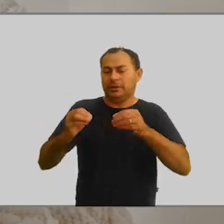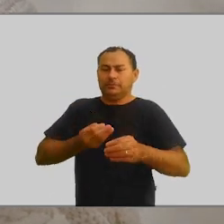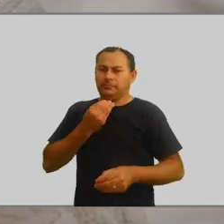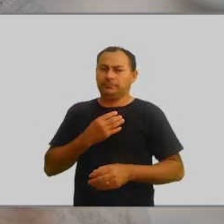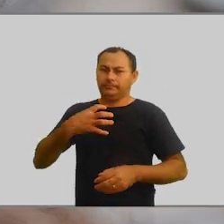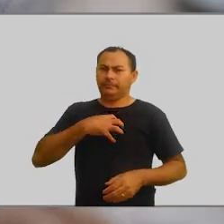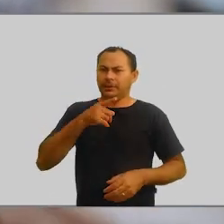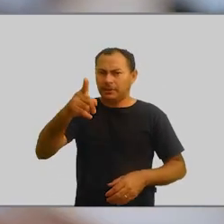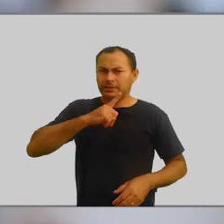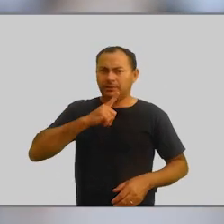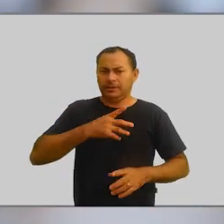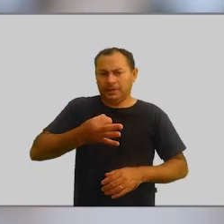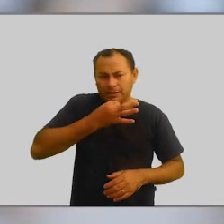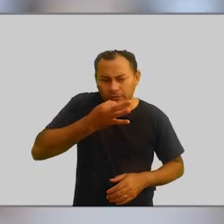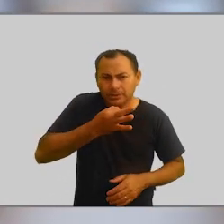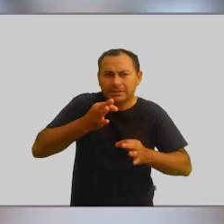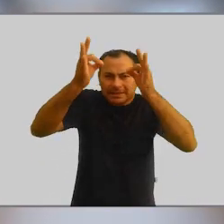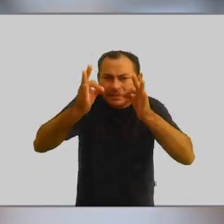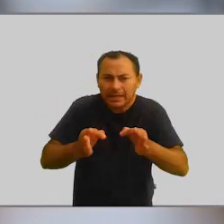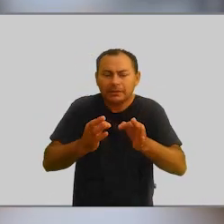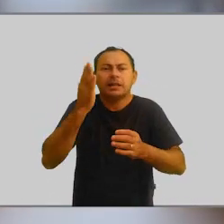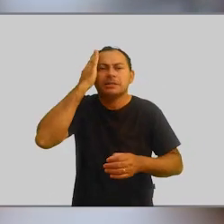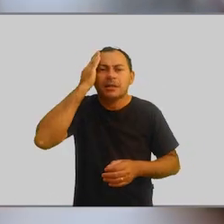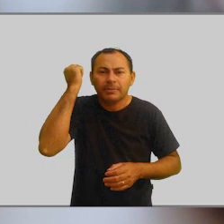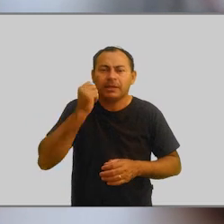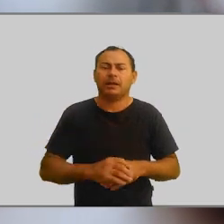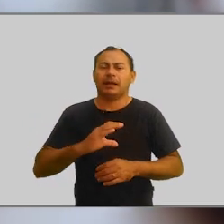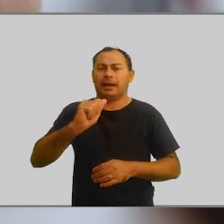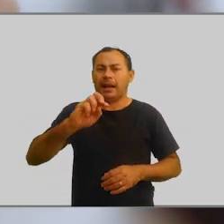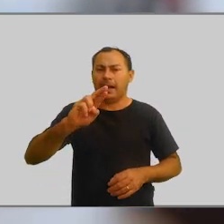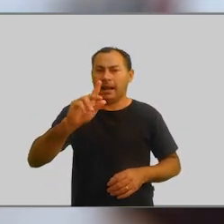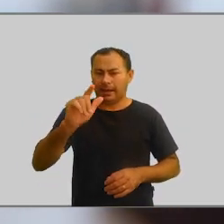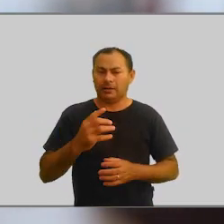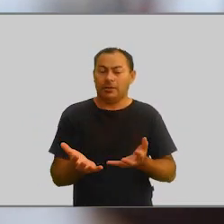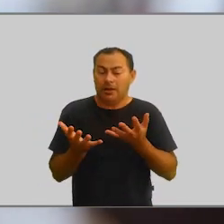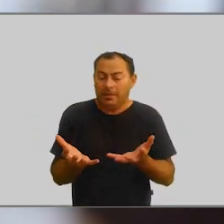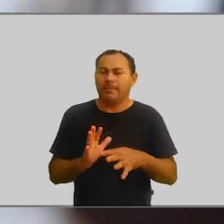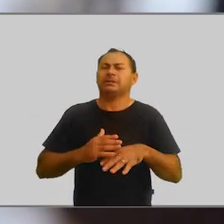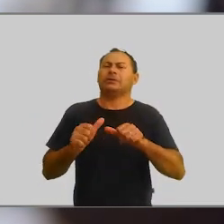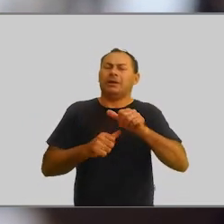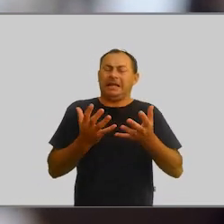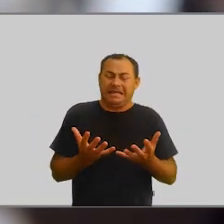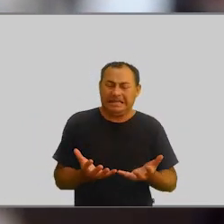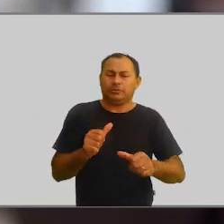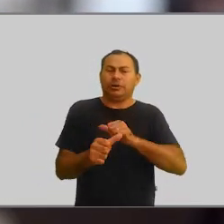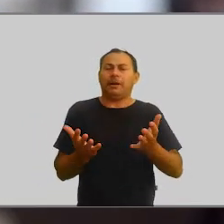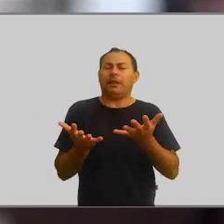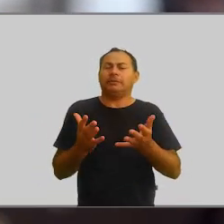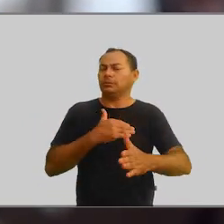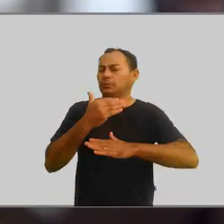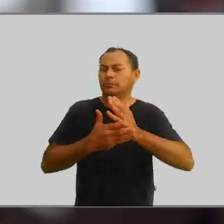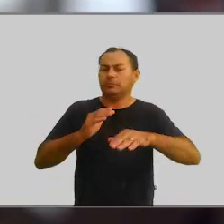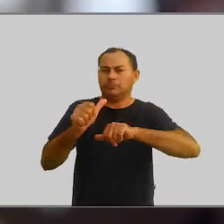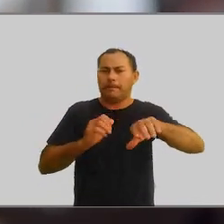vida. Se você tiver as atitudes certas, vai descobrir que a carga ficará muito mais leve e tudo ficará